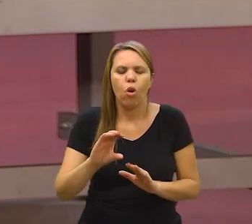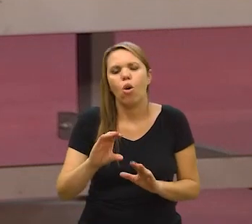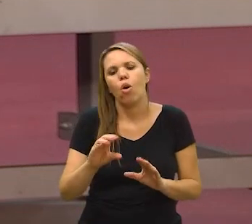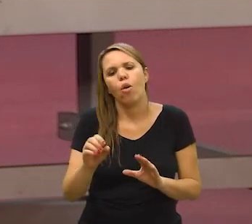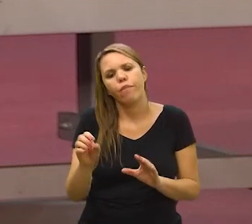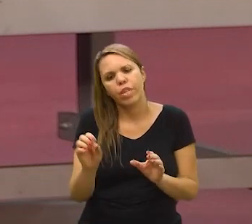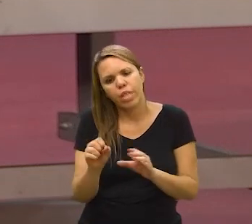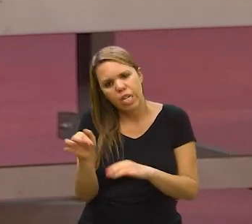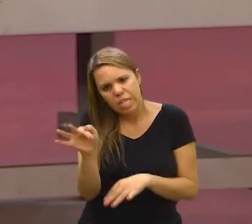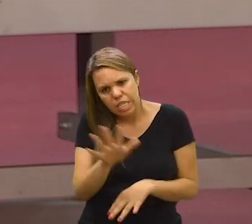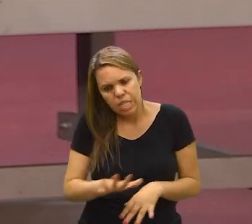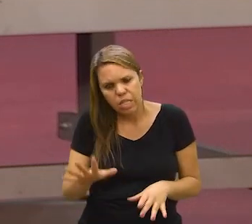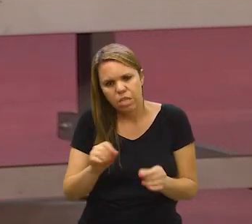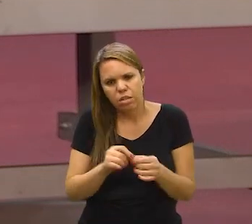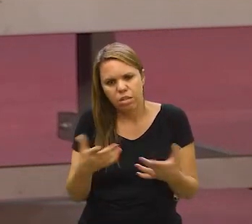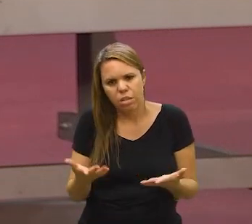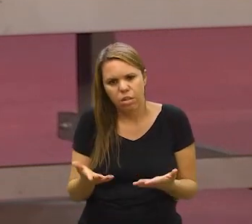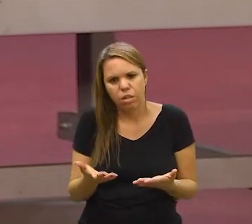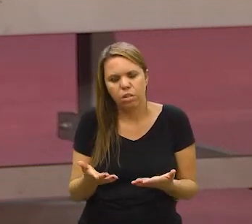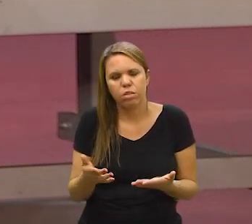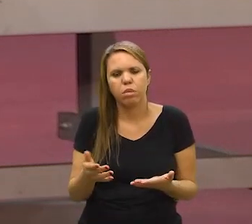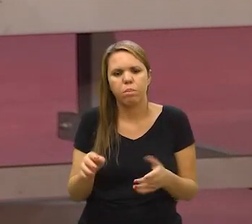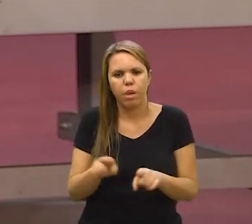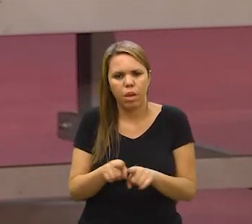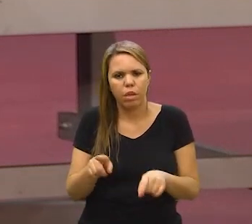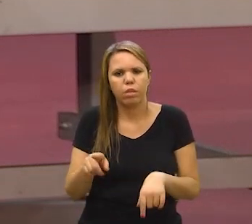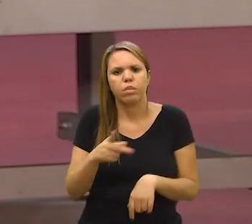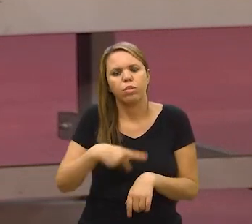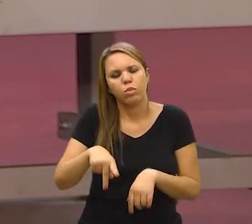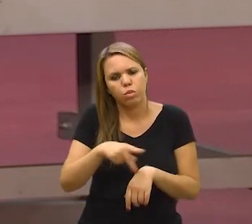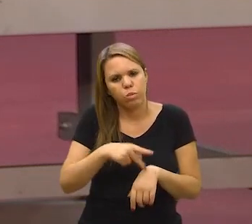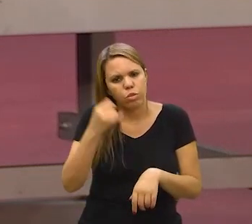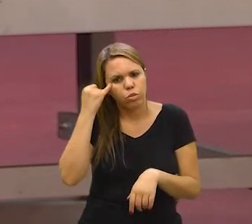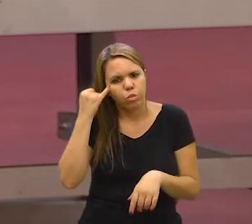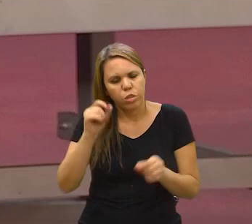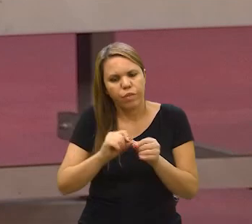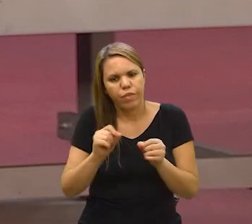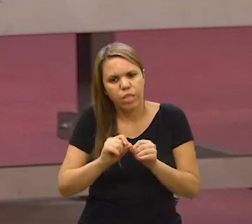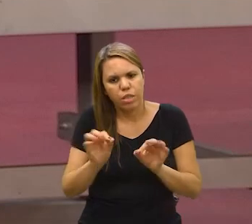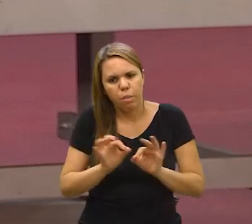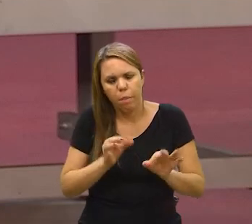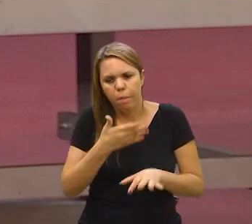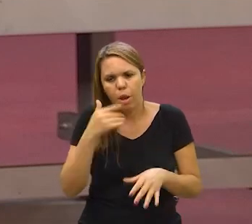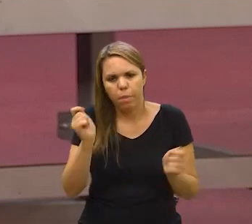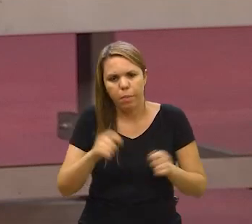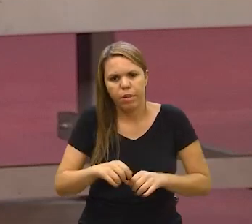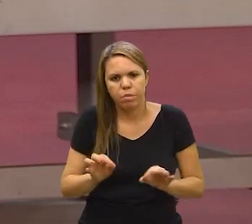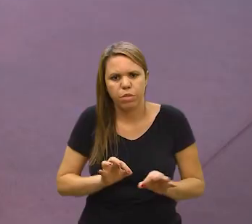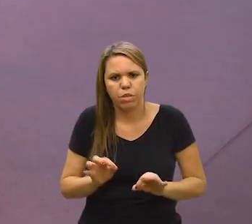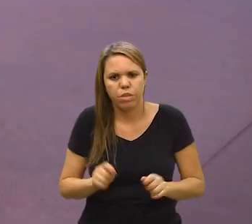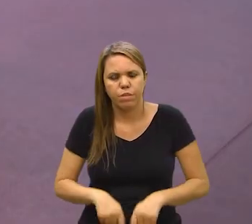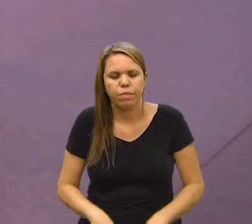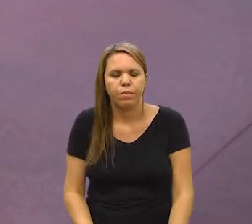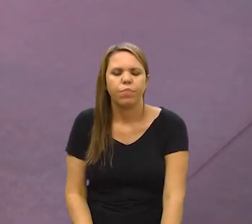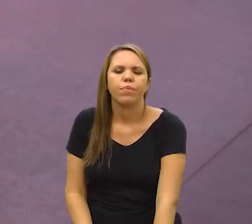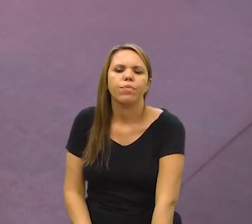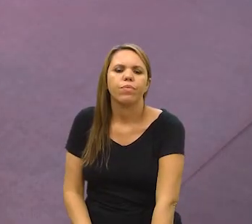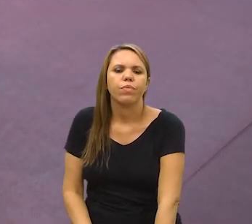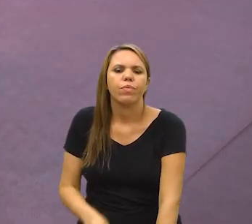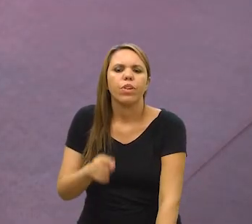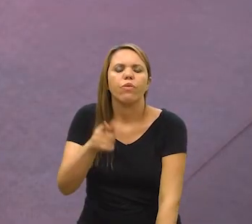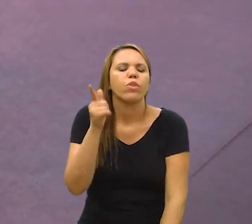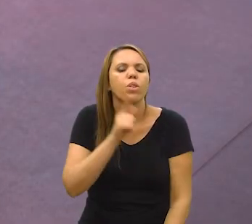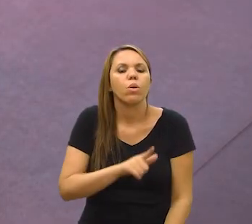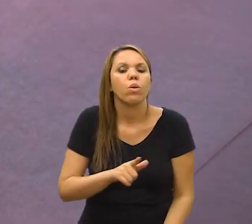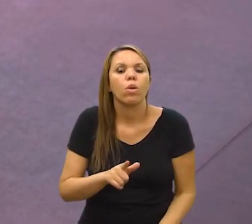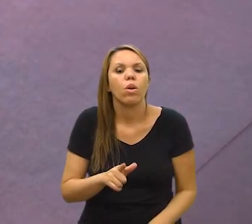nenhuma competição antes de Tóquio. Eu estou tentando ver algumas formas de fazer a melhor preparação possível. Você